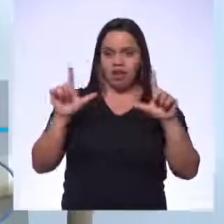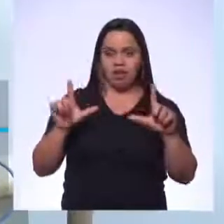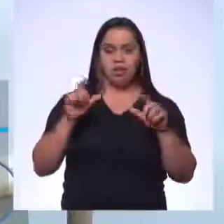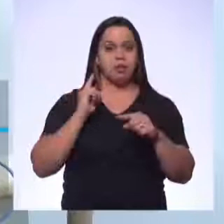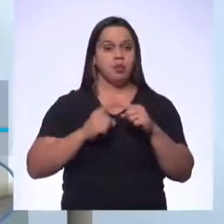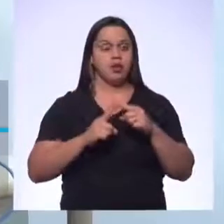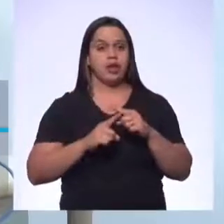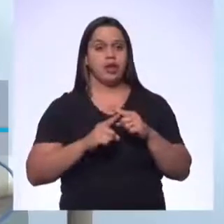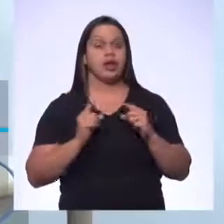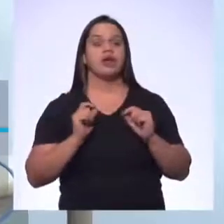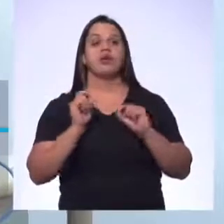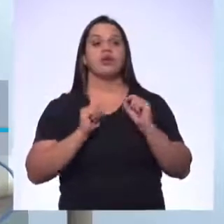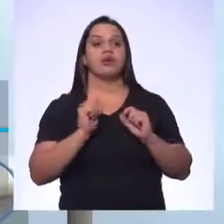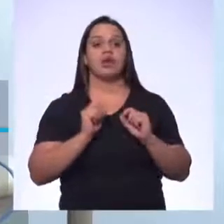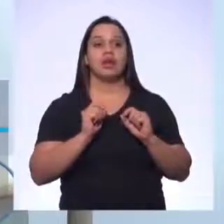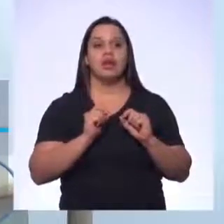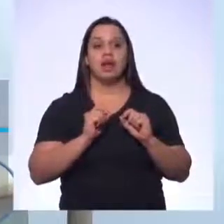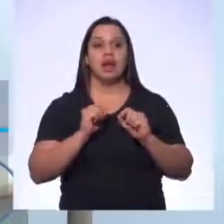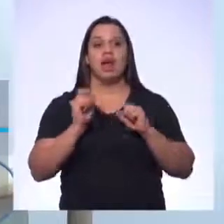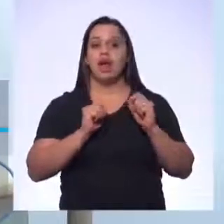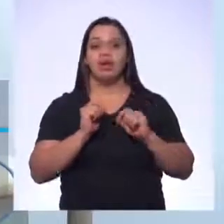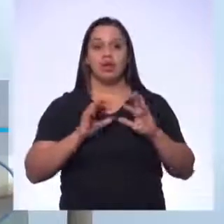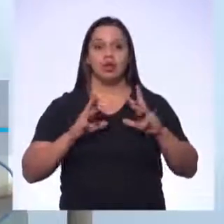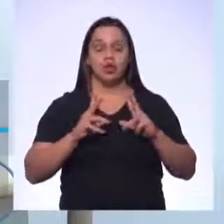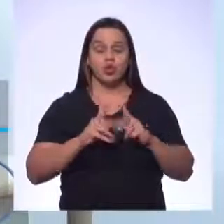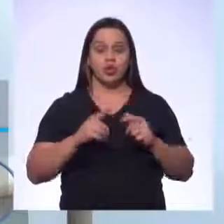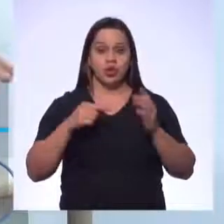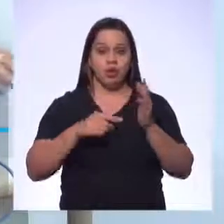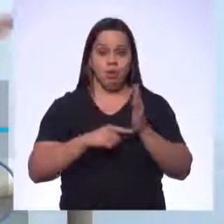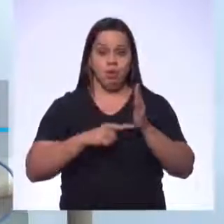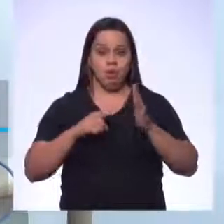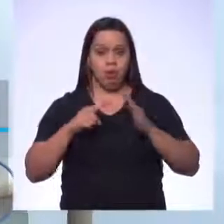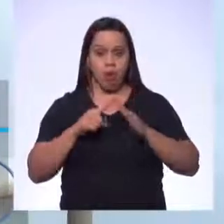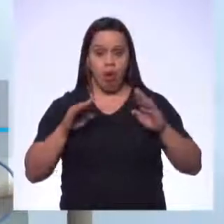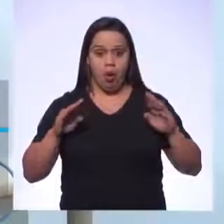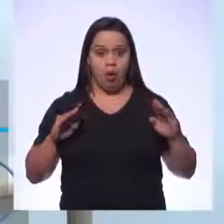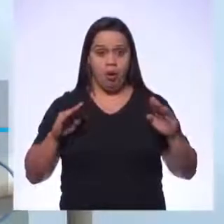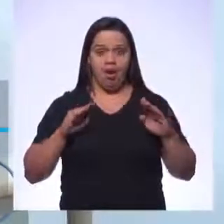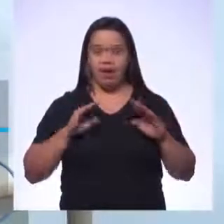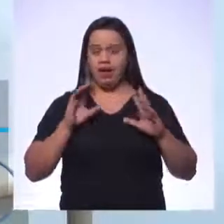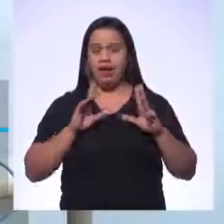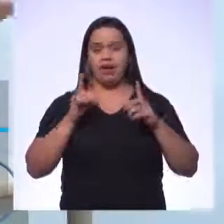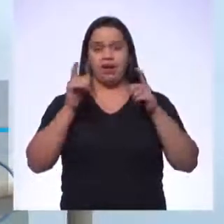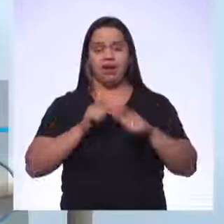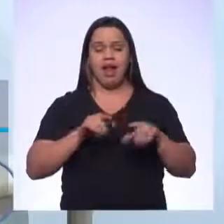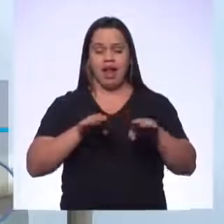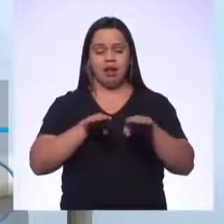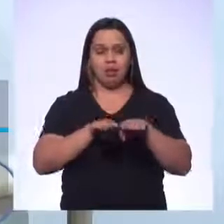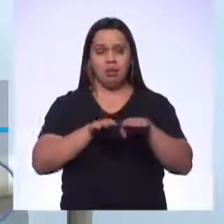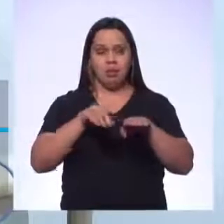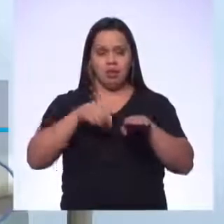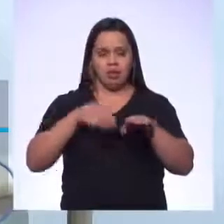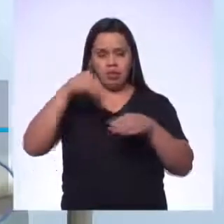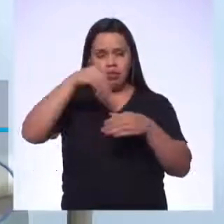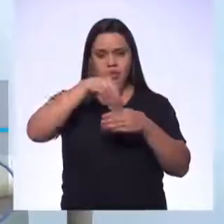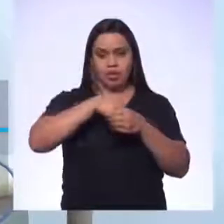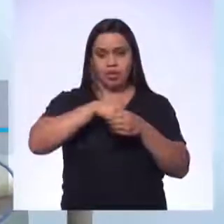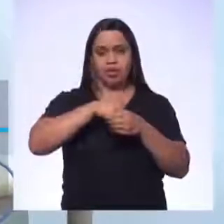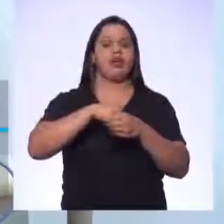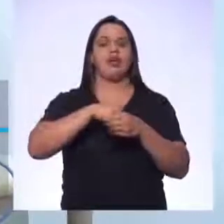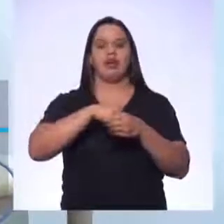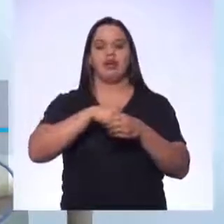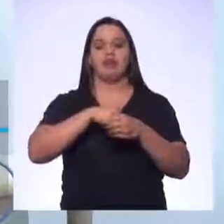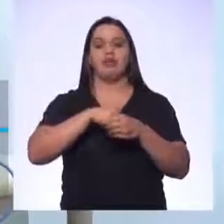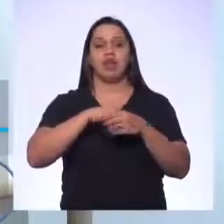simples. O hipocentro é o local de encontro das placas. Então, é lá no fundo, lá no interior da Terra. O epicentro é